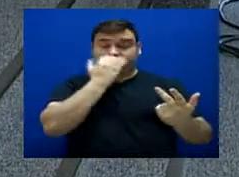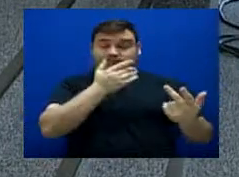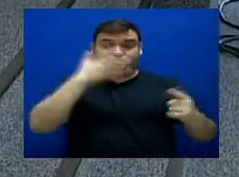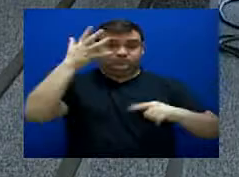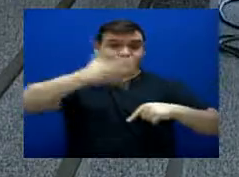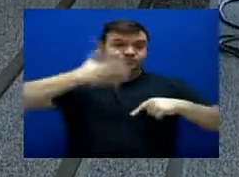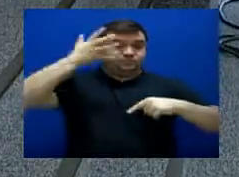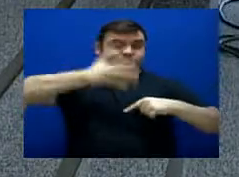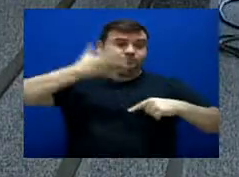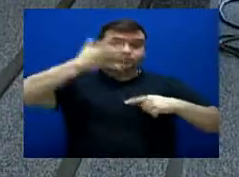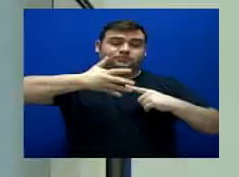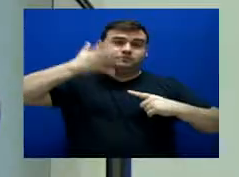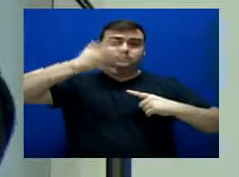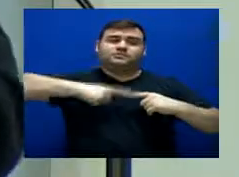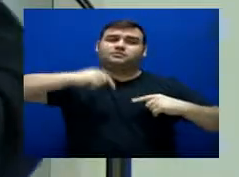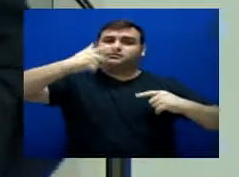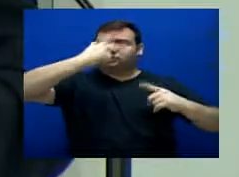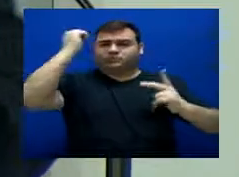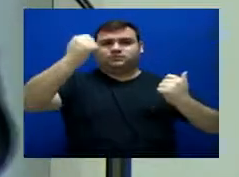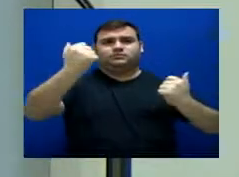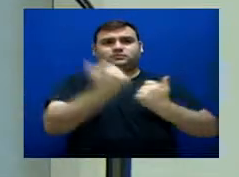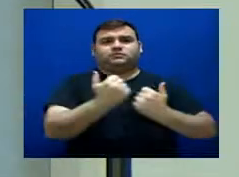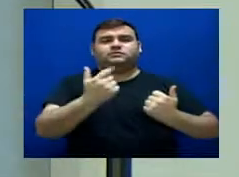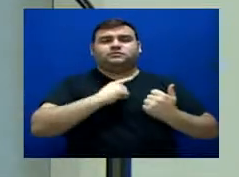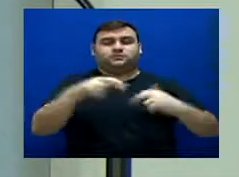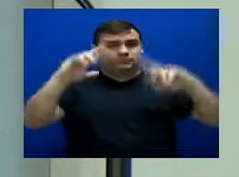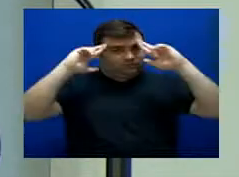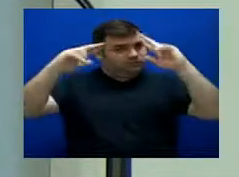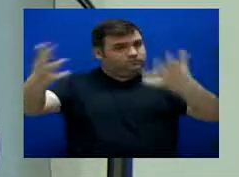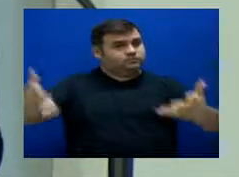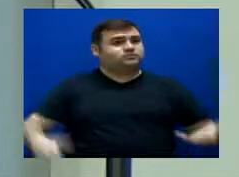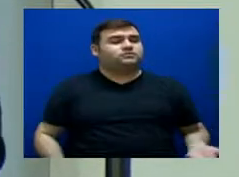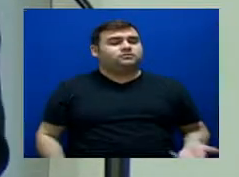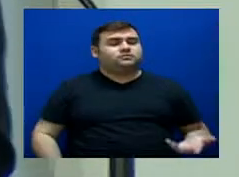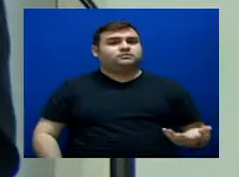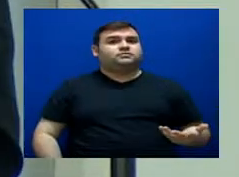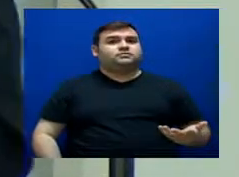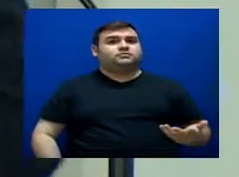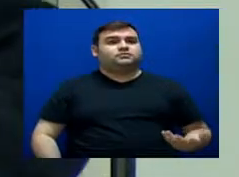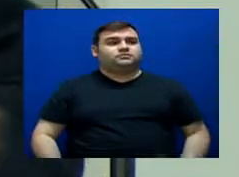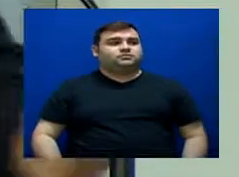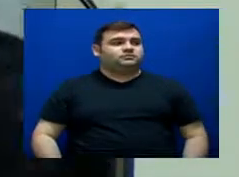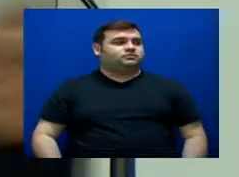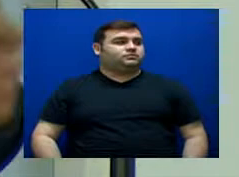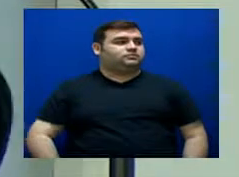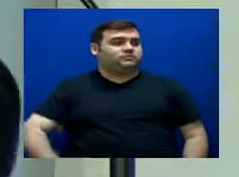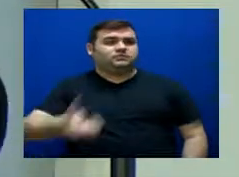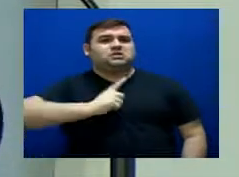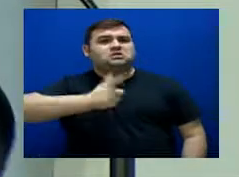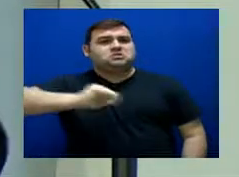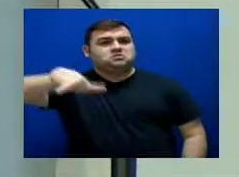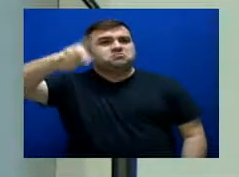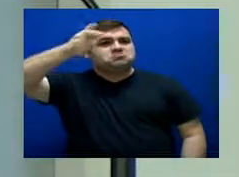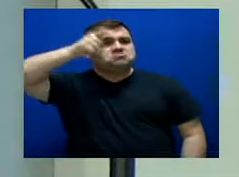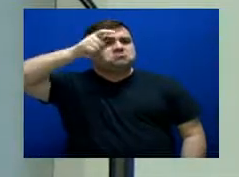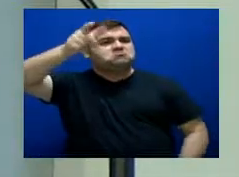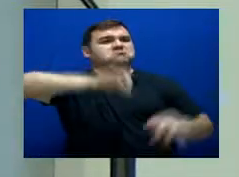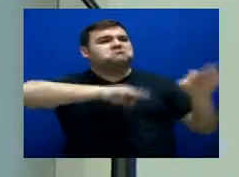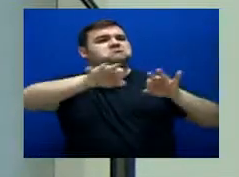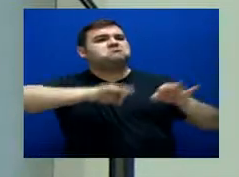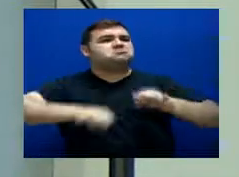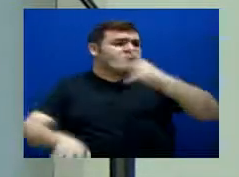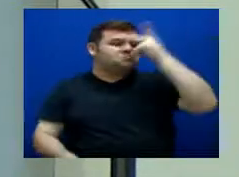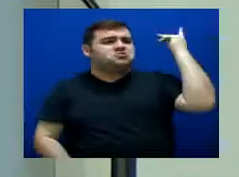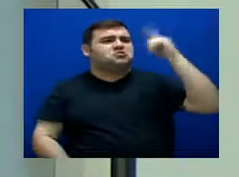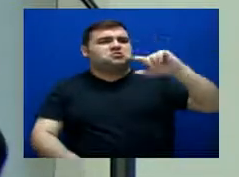na tribuna, está falando em favor do povo. Respeito agora, com ele, respeito com ele, por mata? Favor. Porque existe um demônio por trás disso e faz a